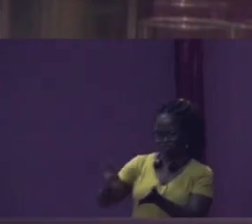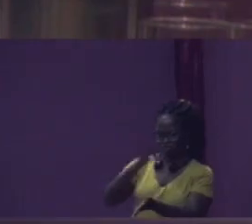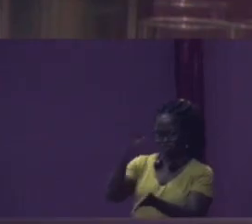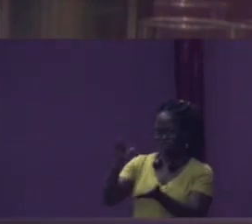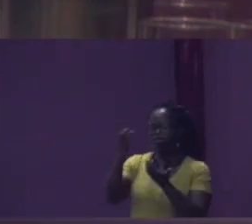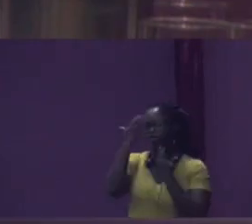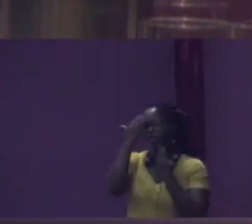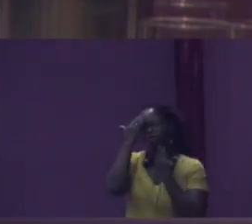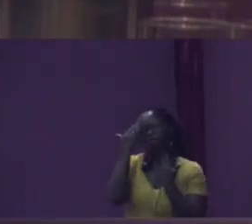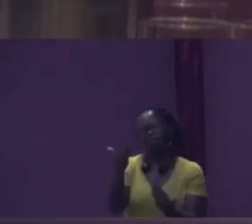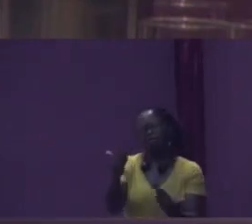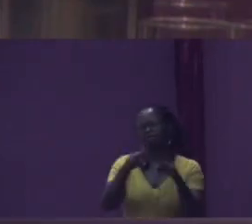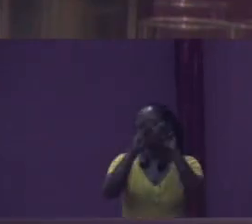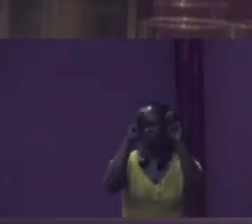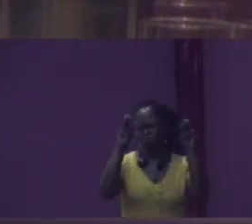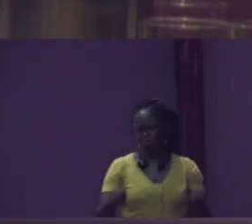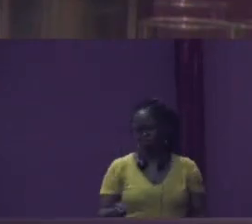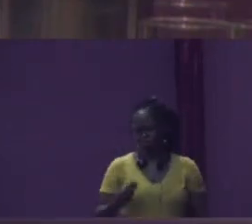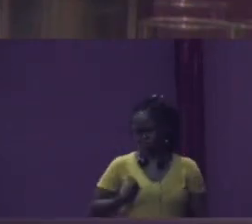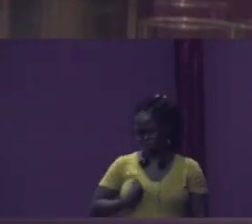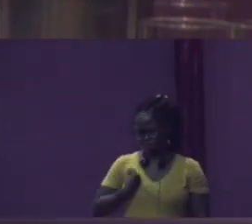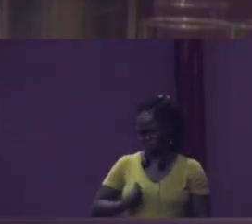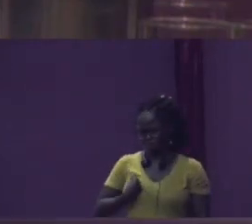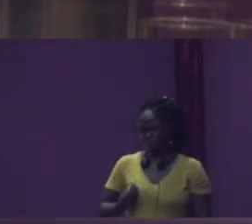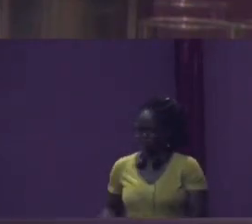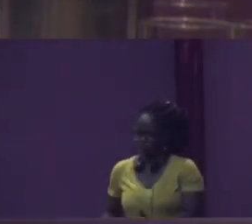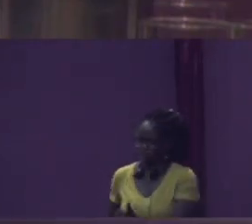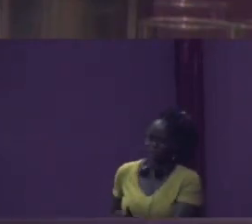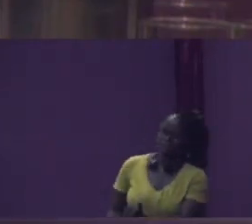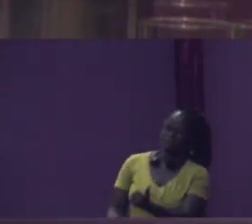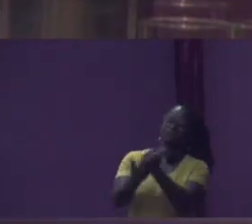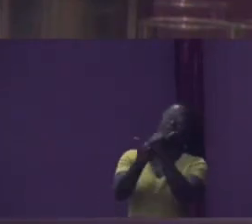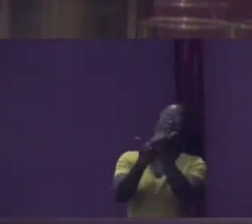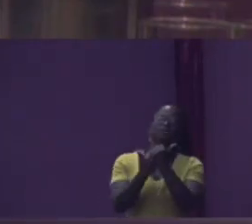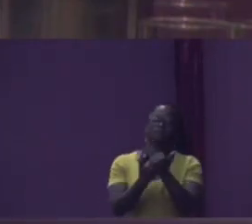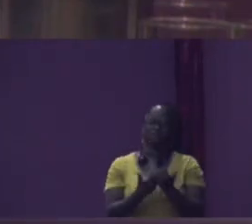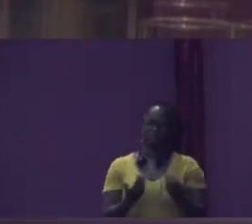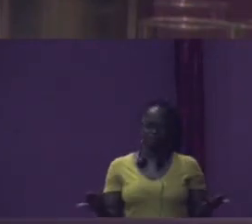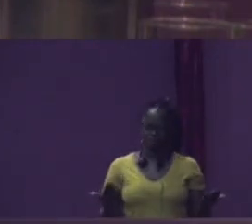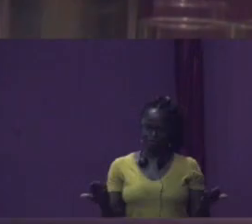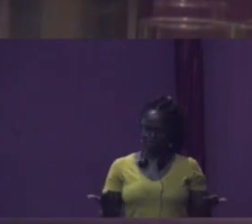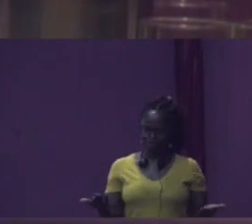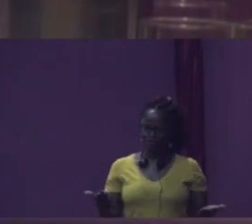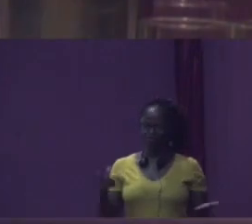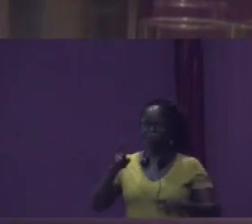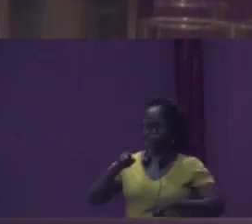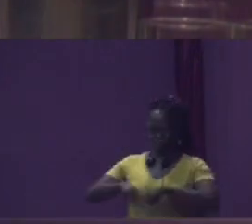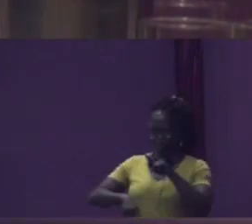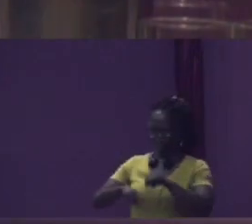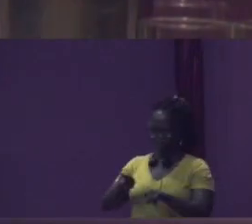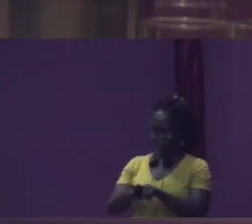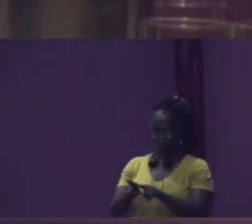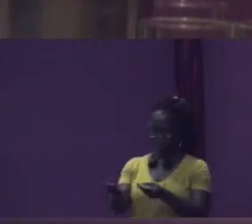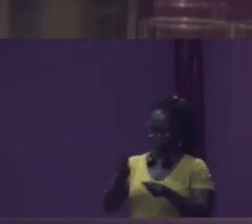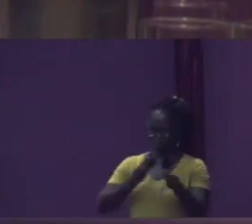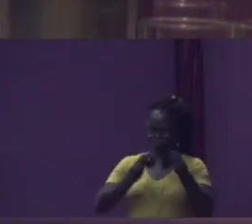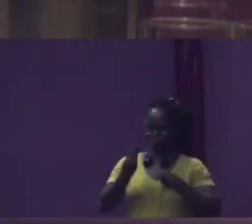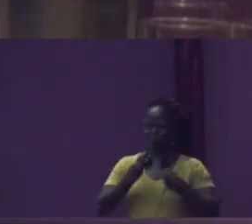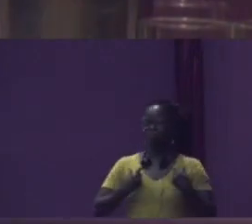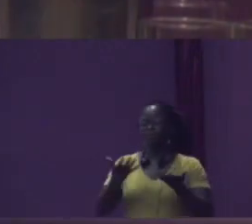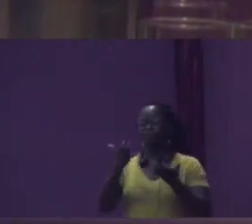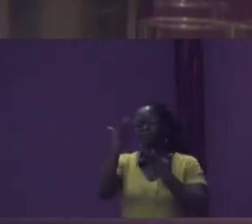Agradecer a todo o pessoal do Museu da Vida, né, que nos deu bastante suporte aqui neste evento, com o material também.